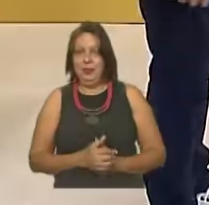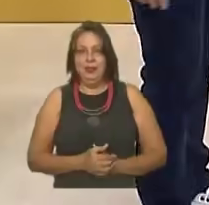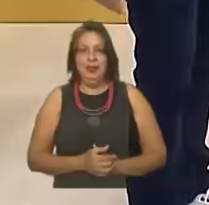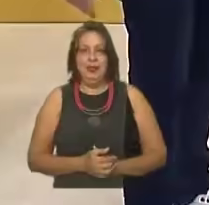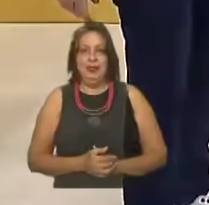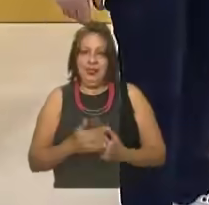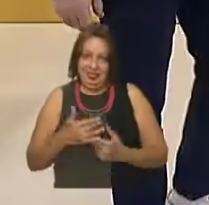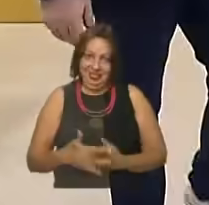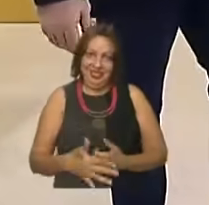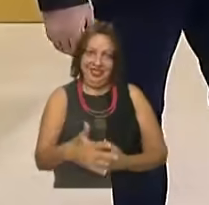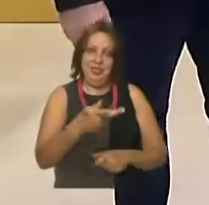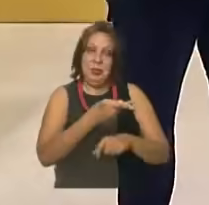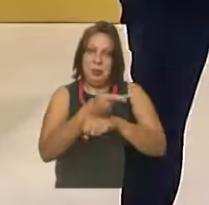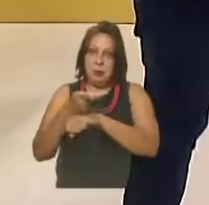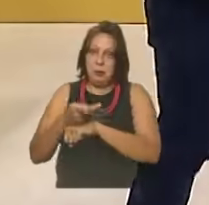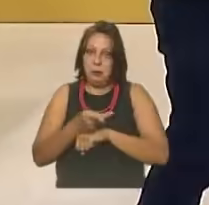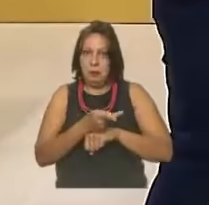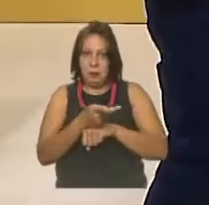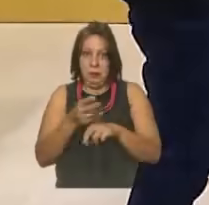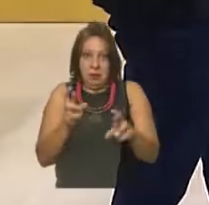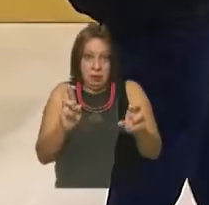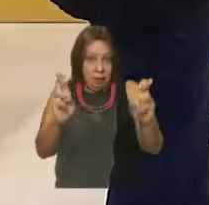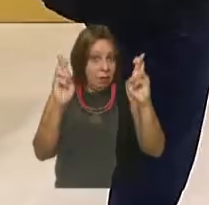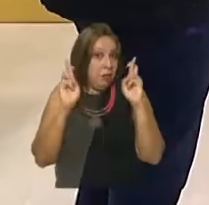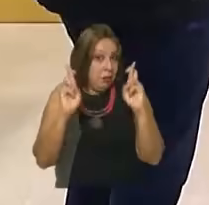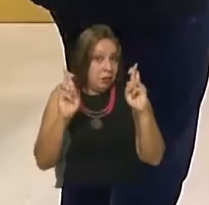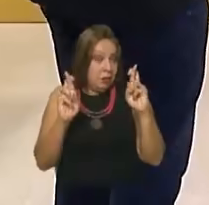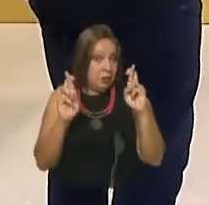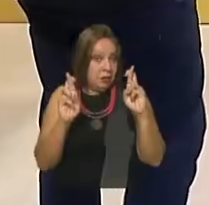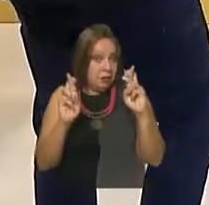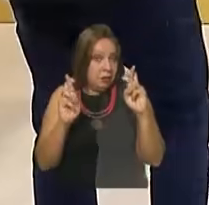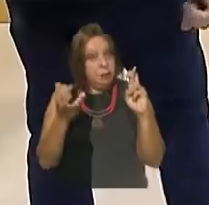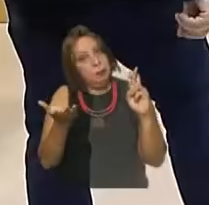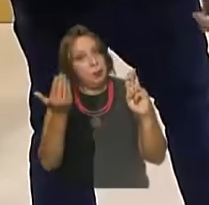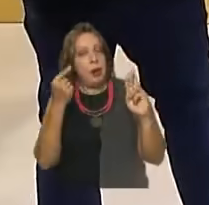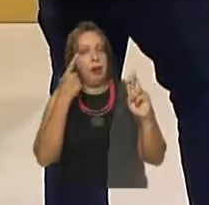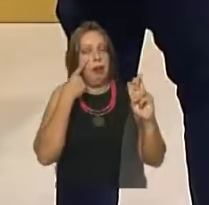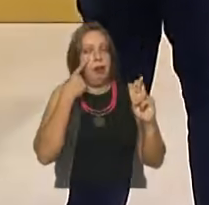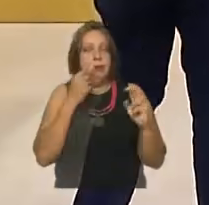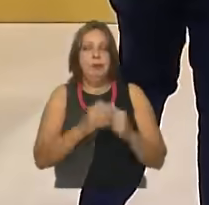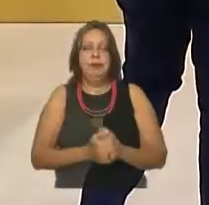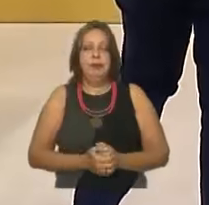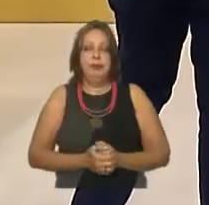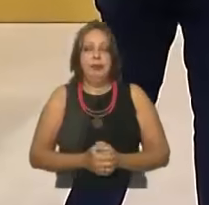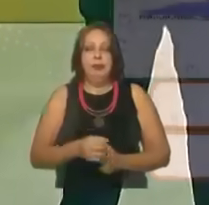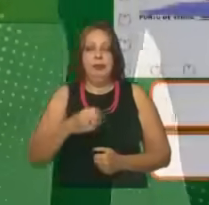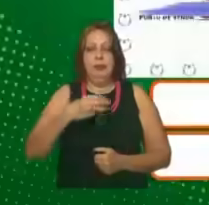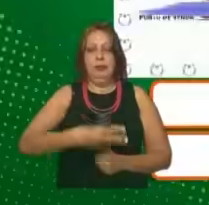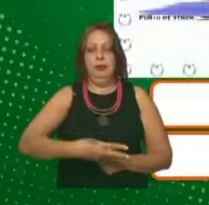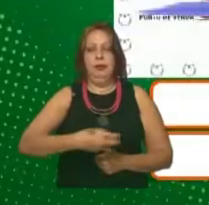Dantas. Vamos seguindo e premiando. Tá de dedo cruzado aí, tá na torcida? Vamos lá, tô junto contigo.